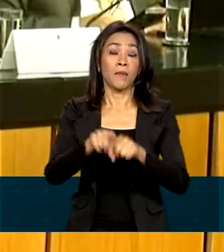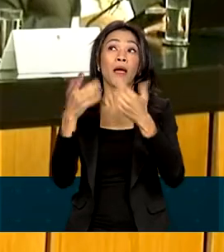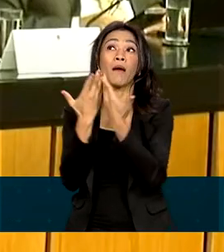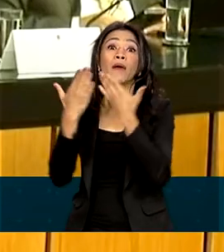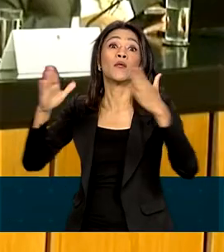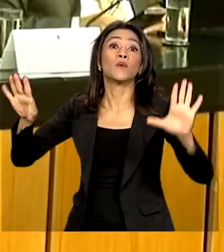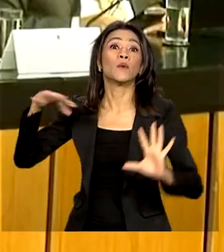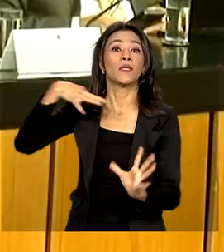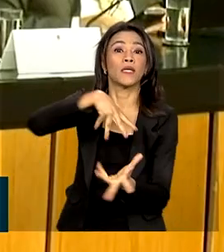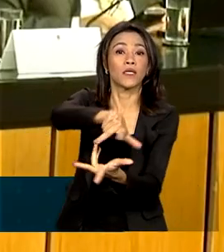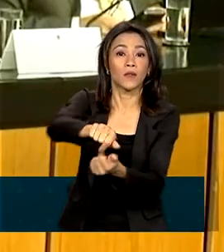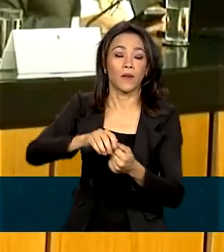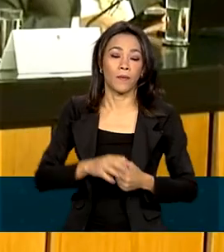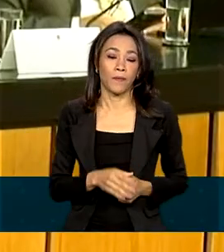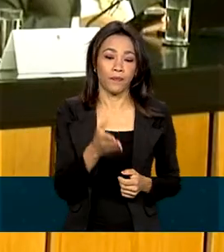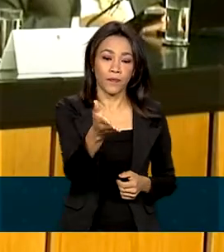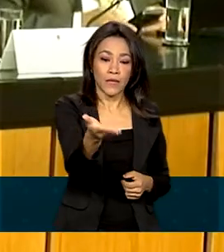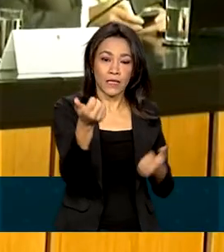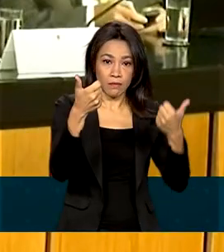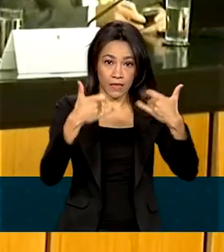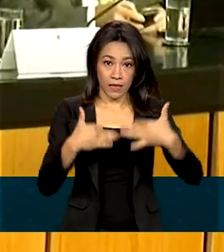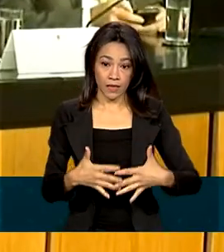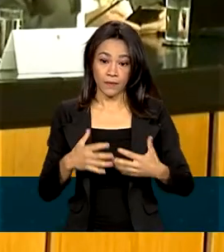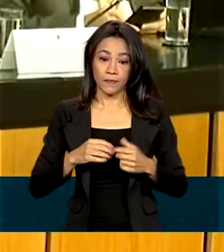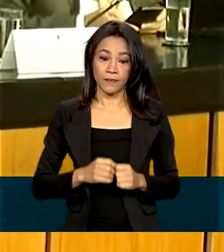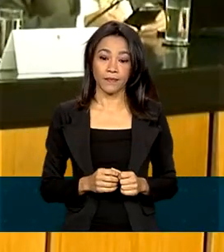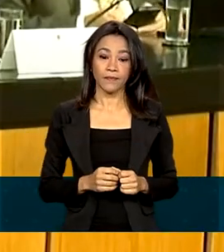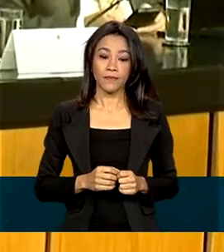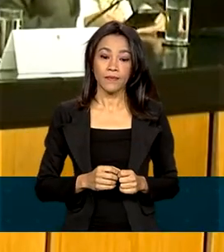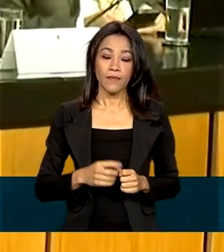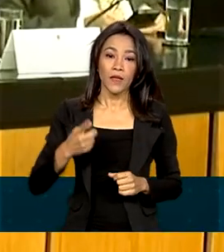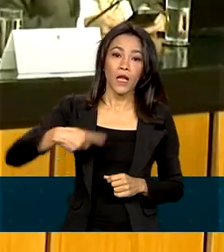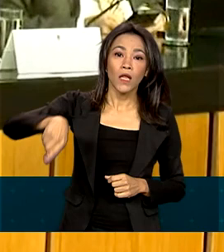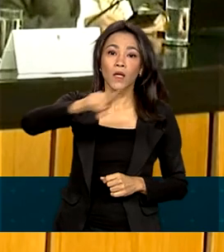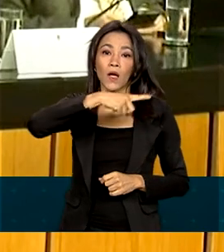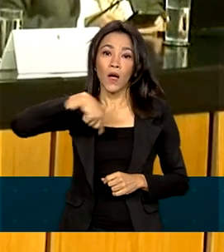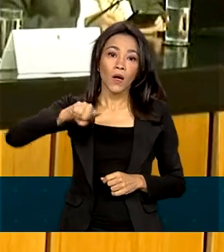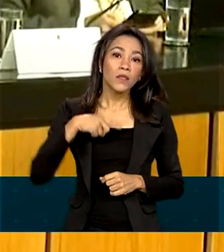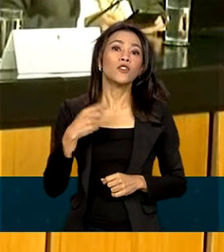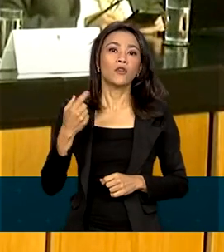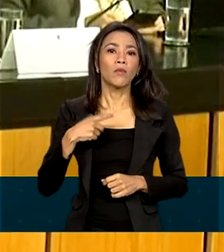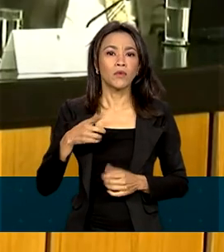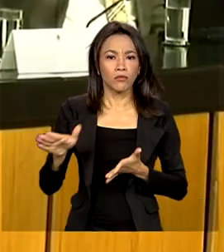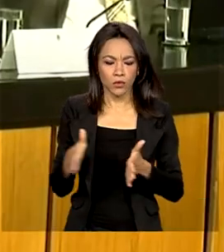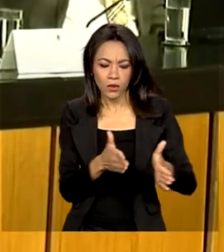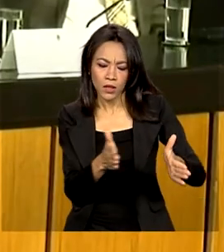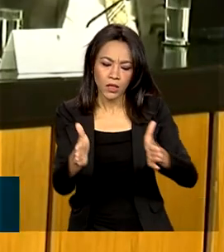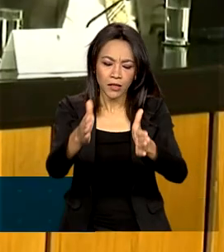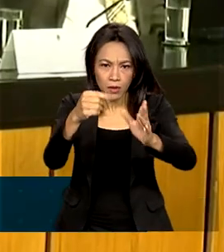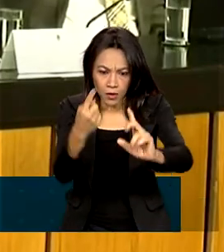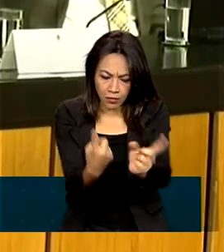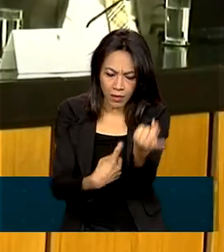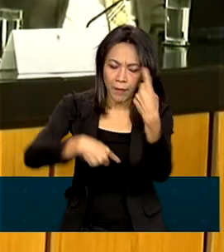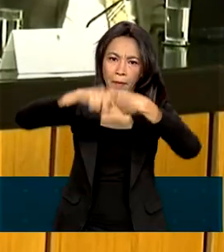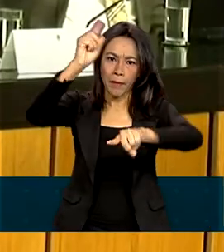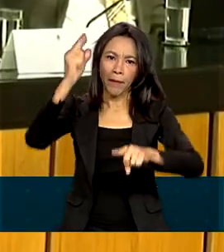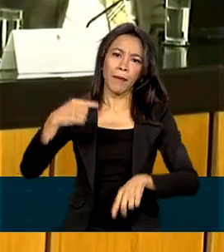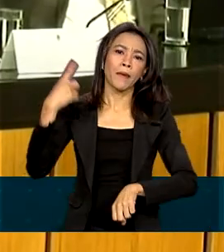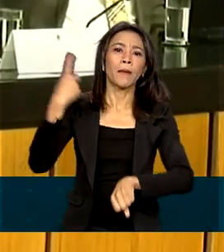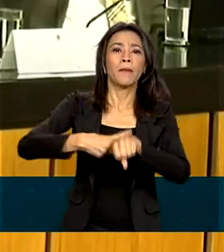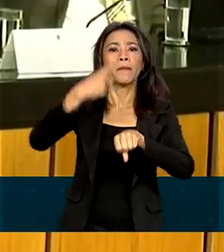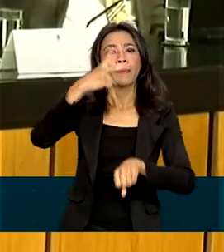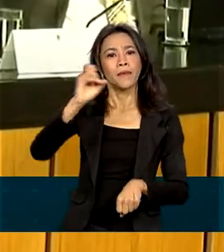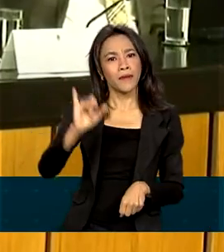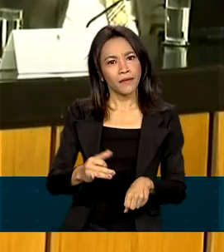as dimensões em que vocês olharem, nós estamos trilhando o caminho da prosperidade. Pela primeira vez, redução na